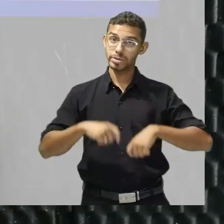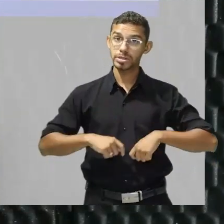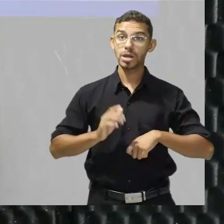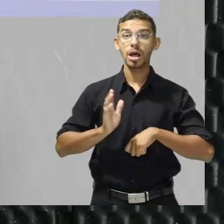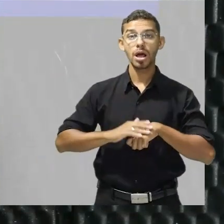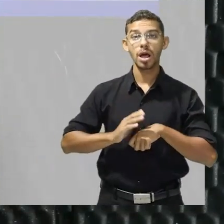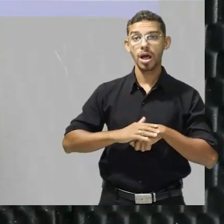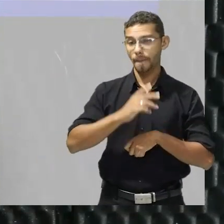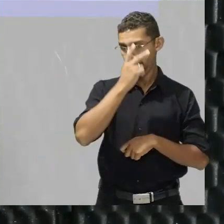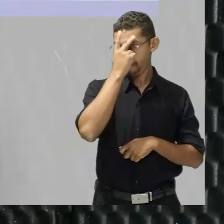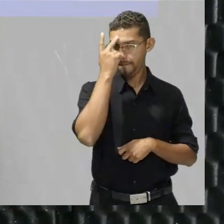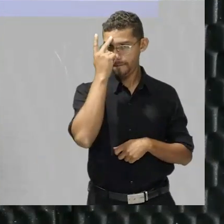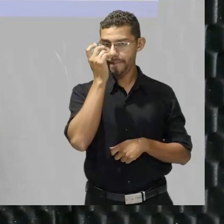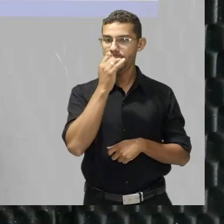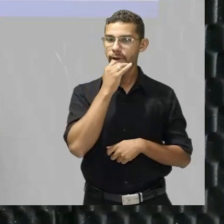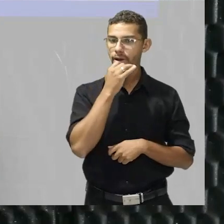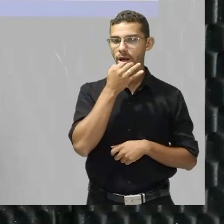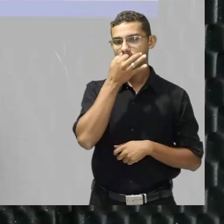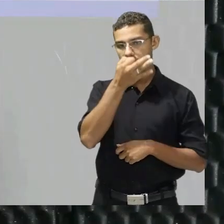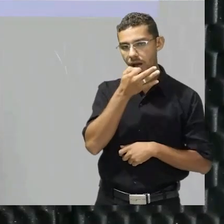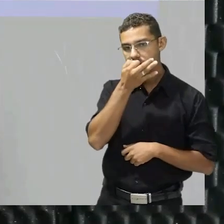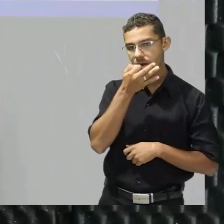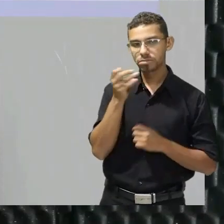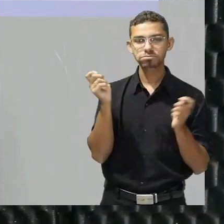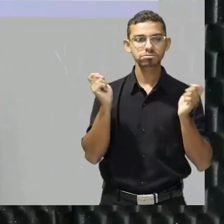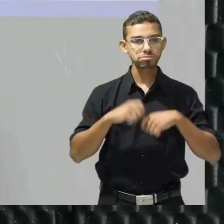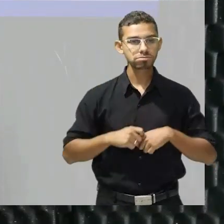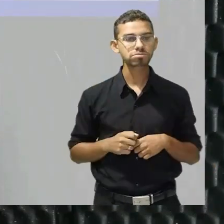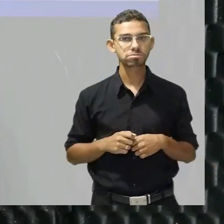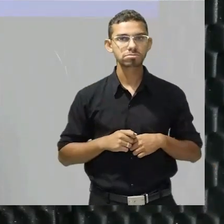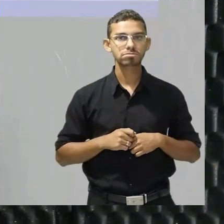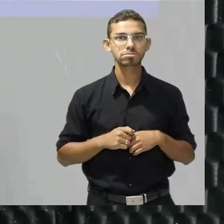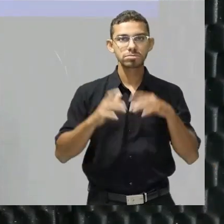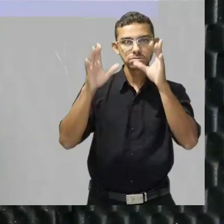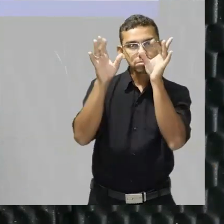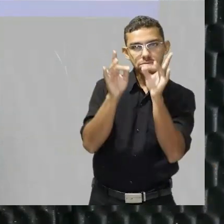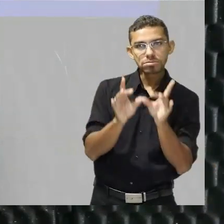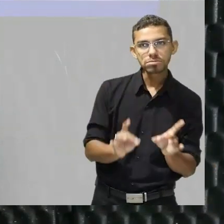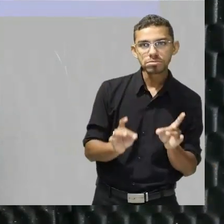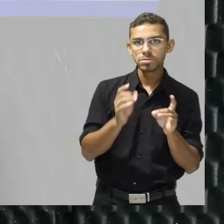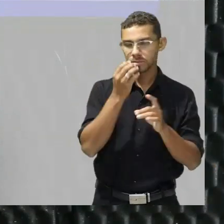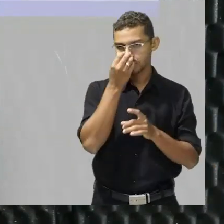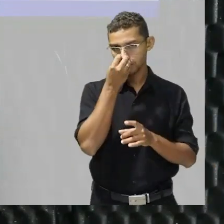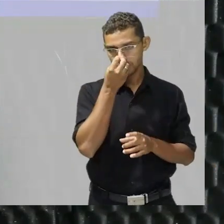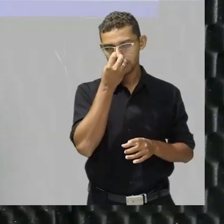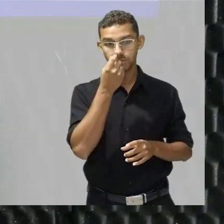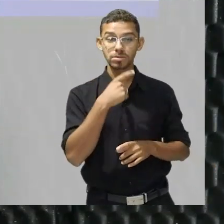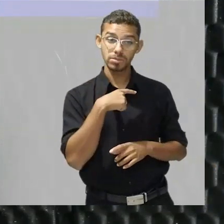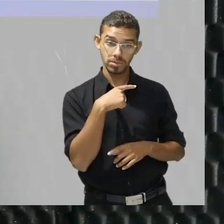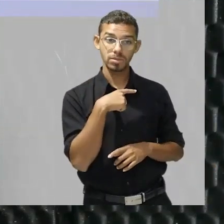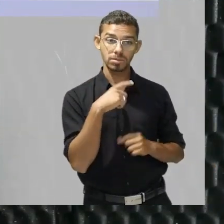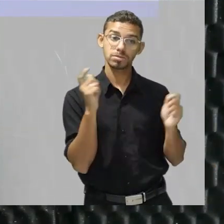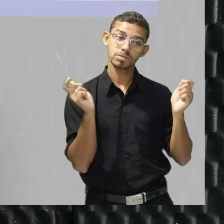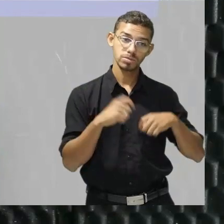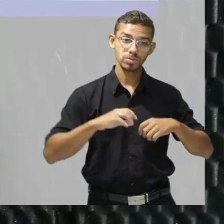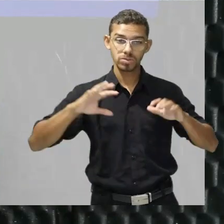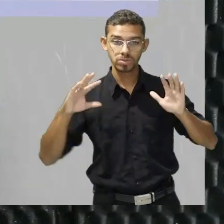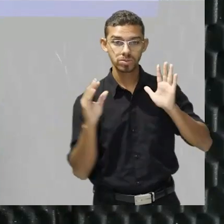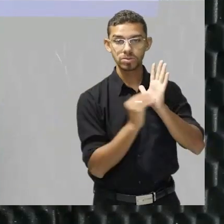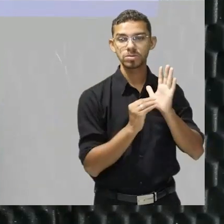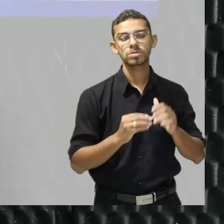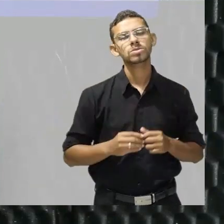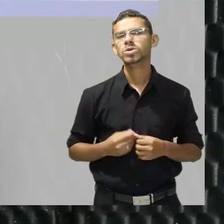necessário que você coloque ali o seu argumento e que você vá dissertar defender aquilo que você está colocando